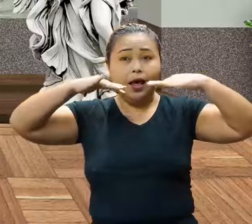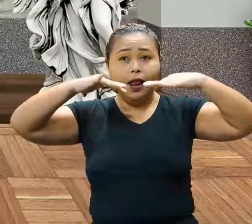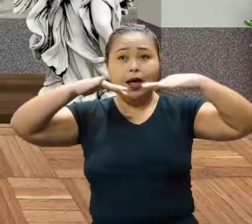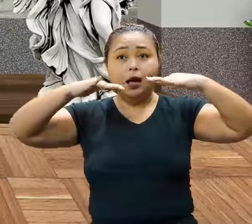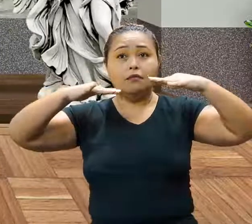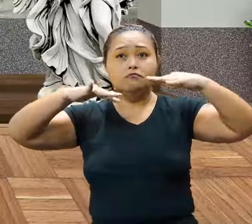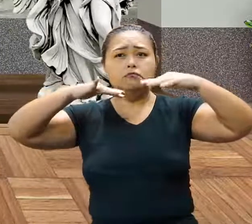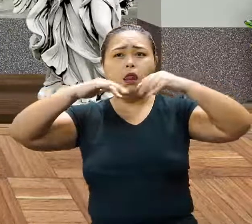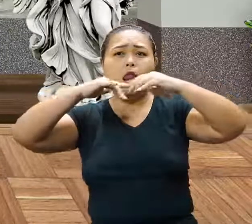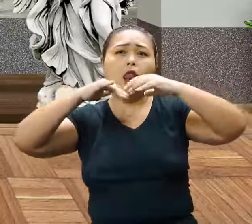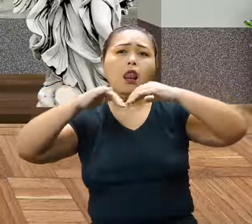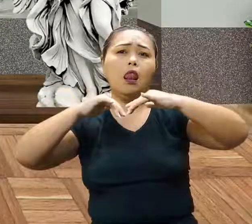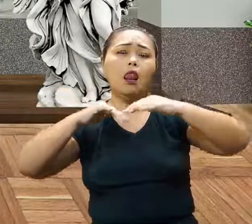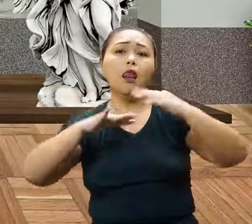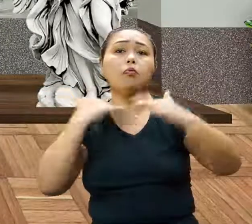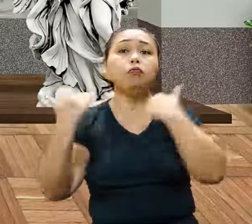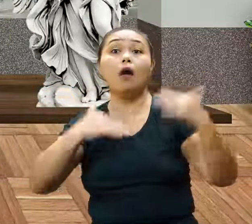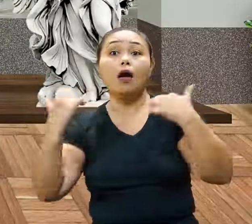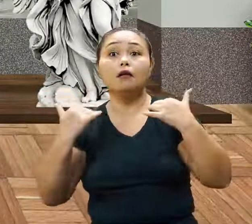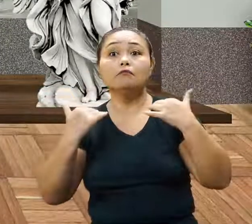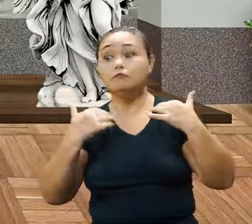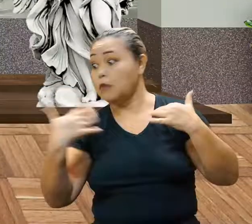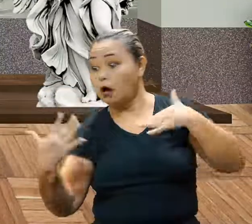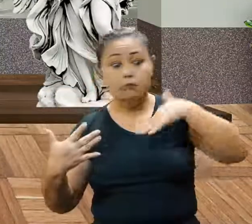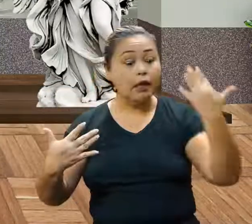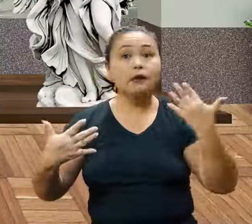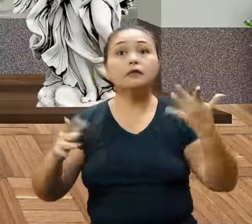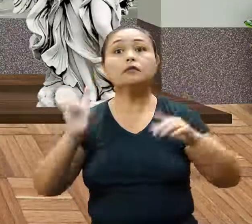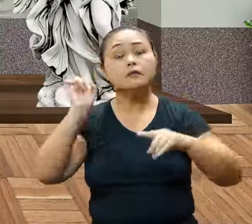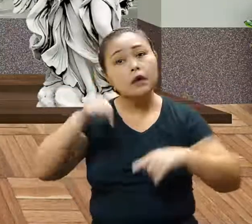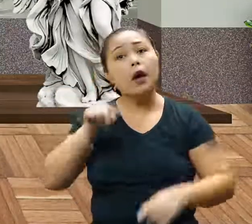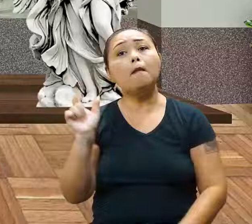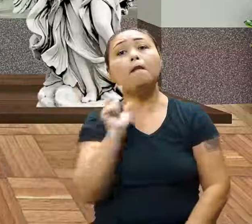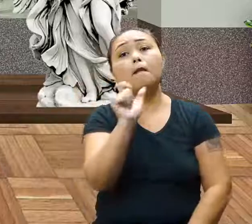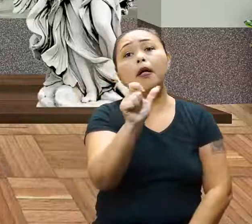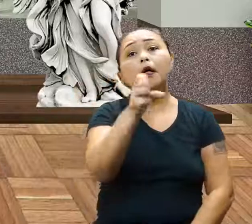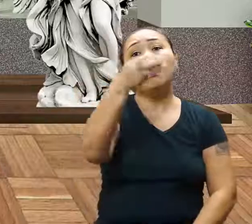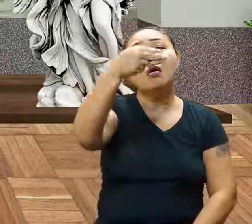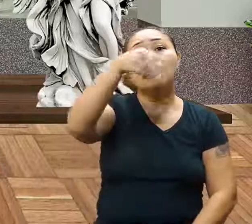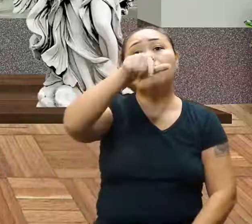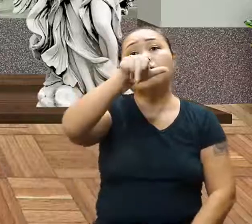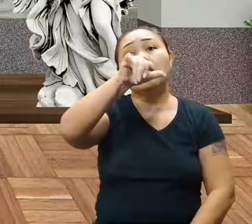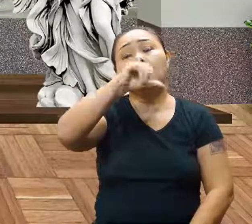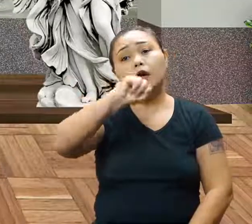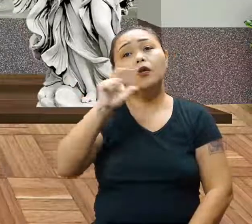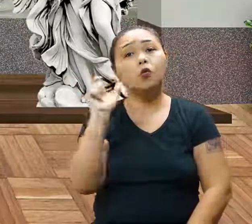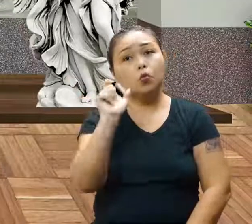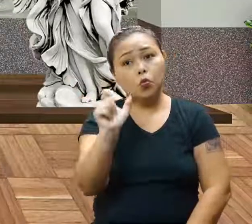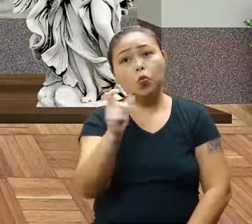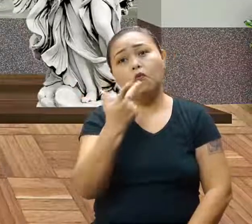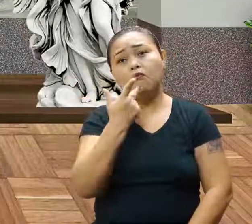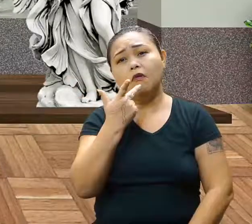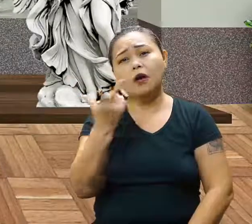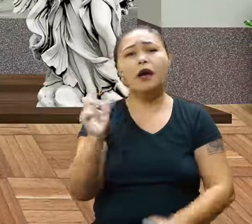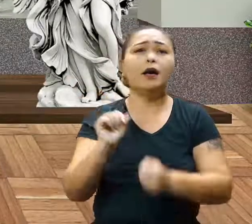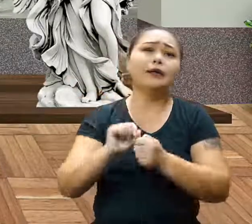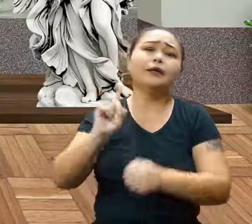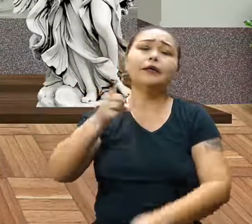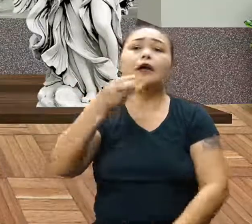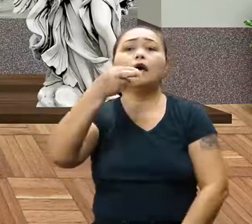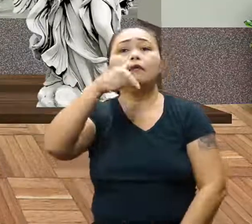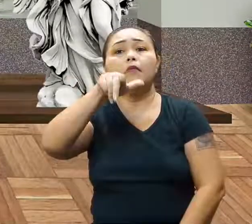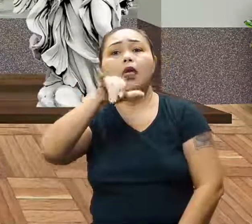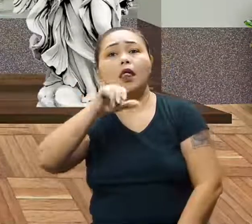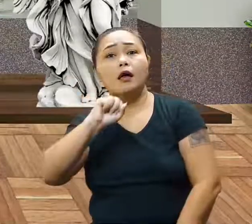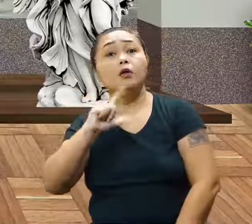trabalho. Mas esse termo milícia já era utilizado. Como hoje, muito se fala na atualidade. Milícia tem